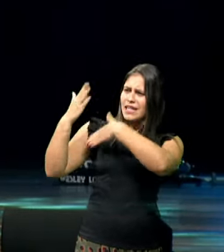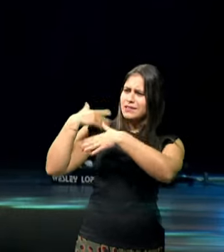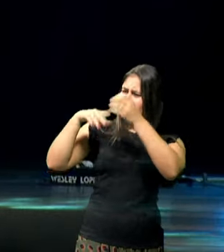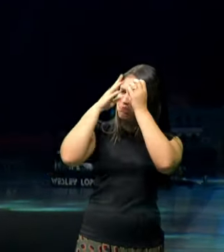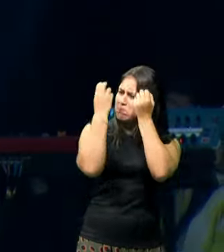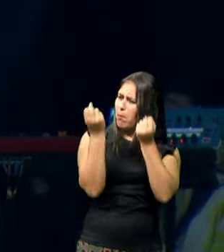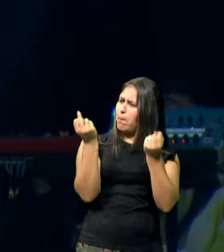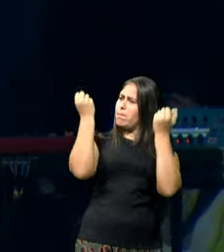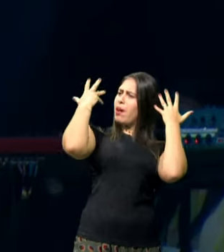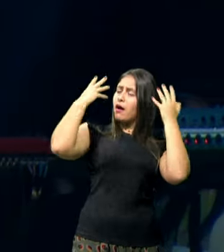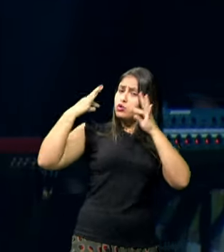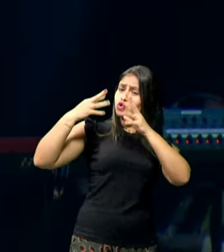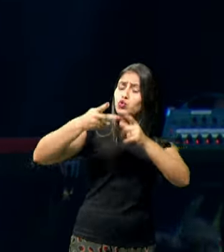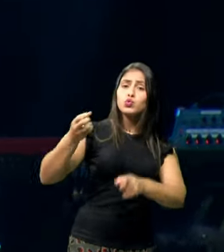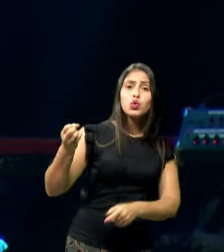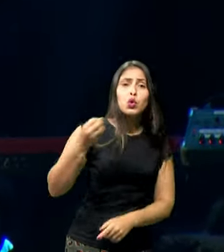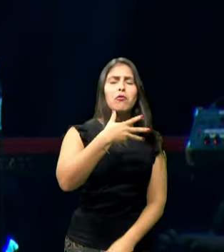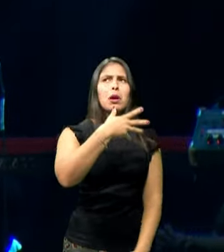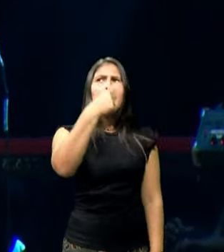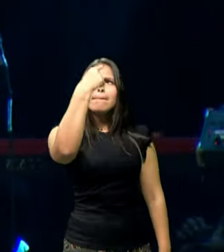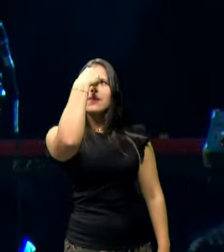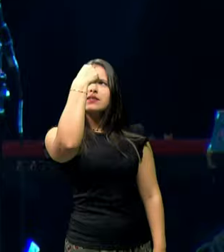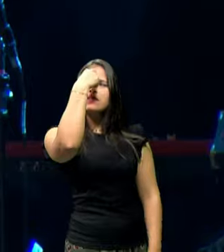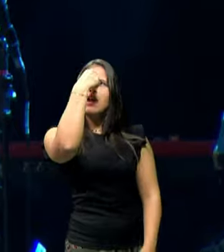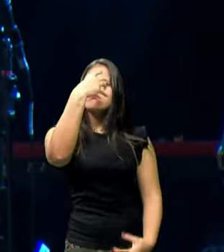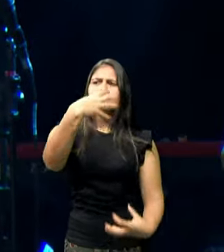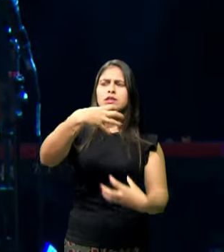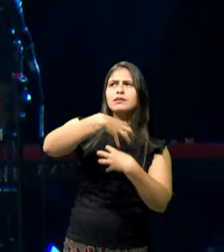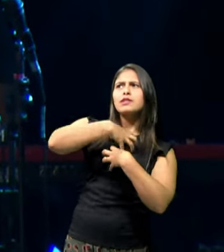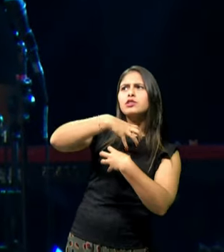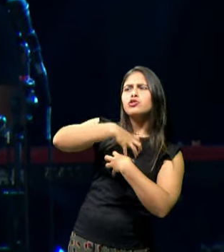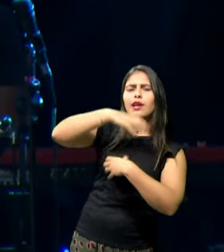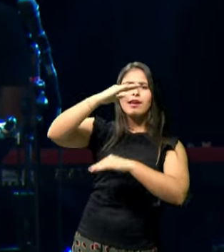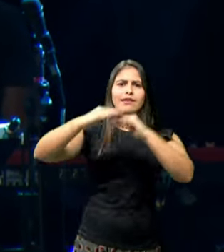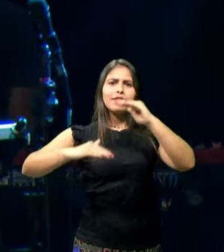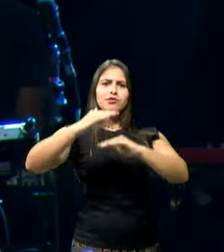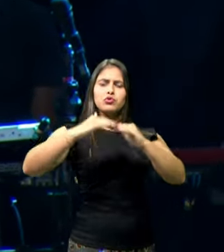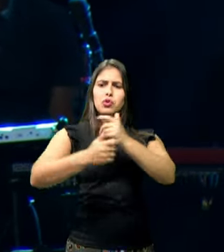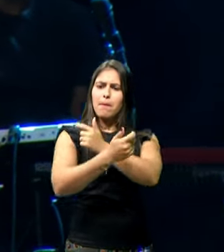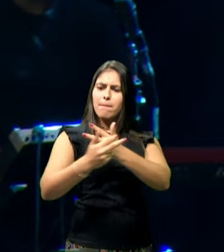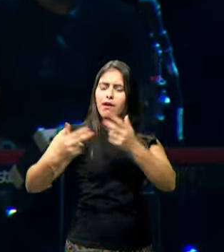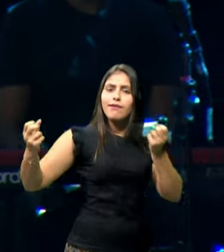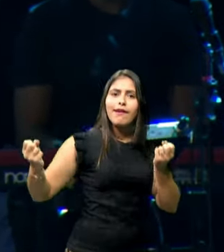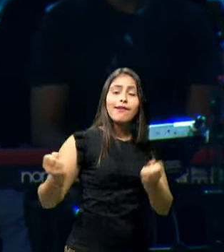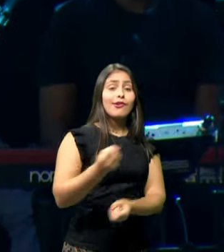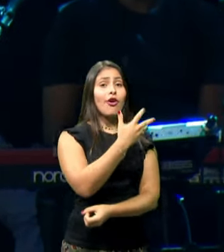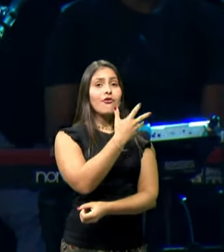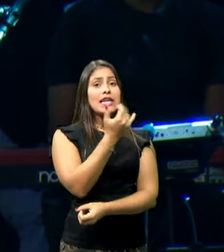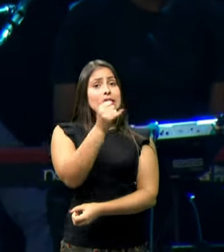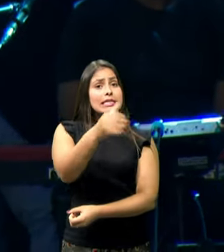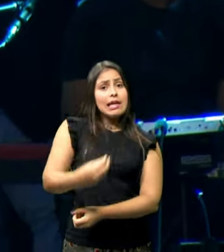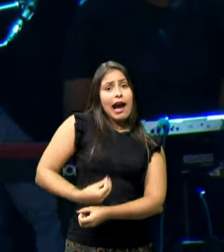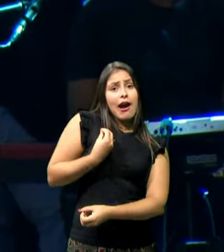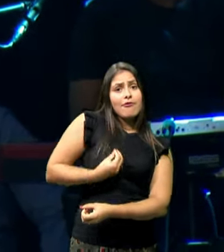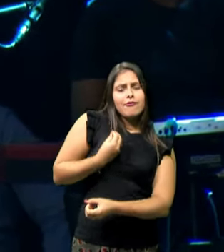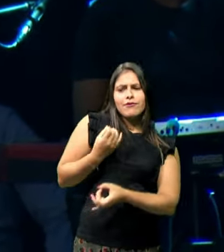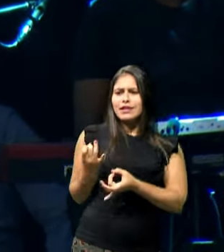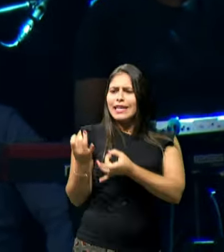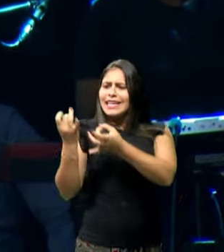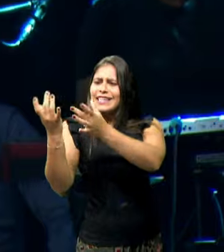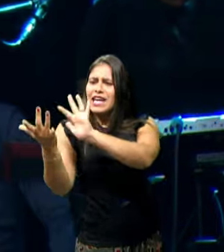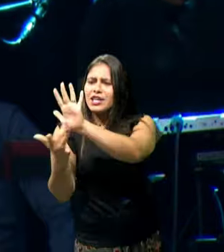novo. Novo pensar, novo sentir, novo agir. Quando uma pessoa entrega a sua vida a Cristo, não é o pastor,